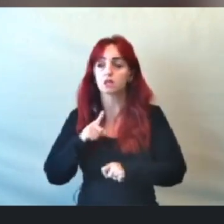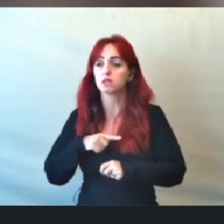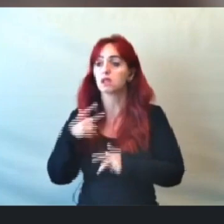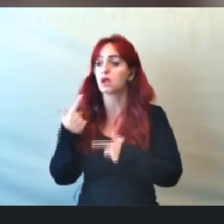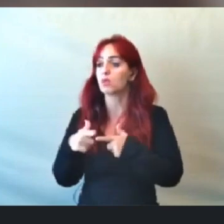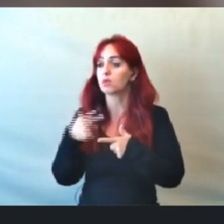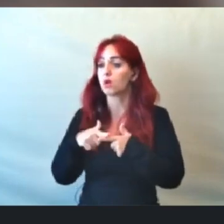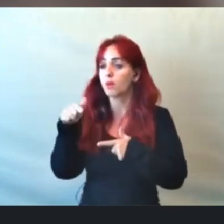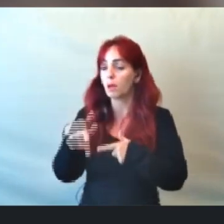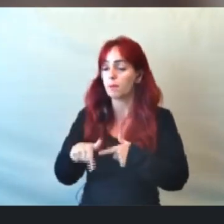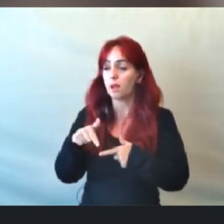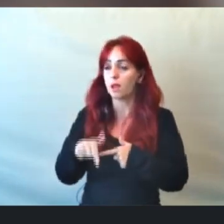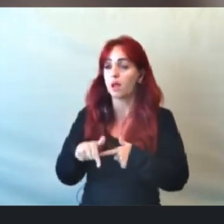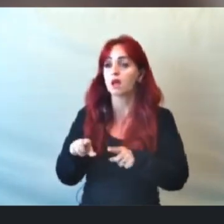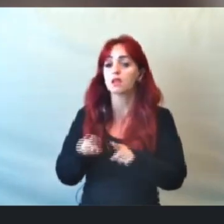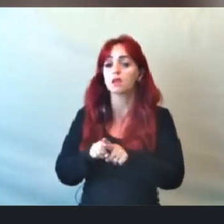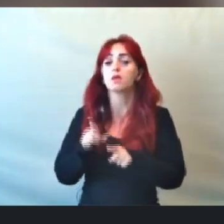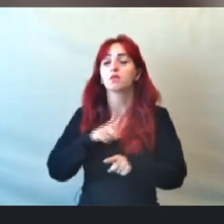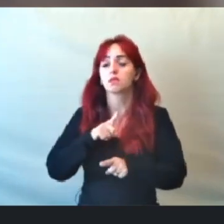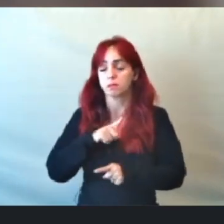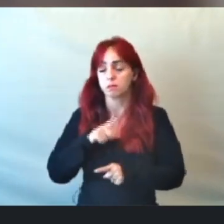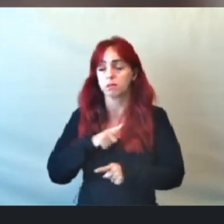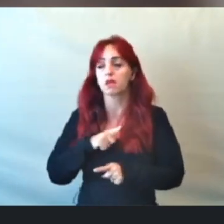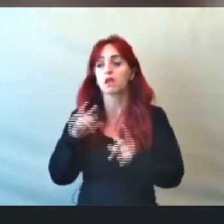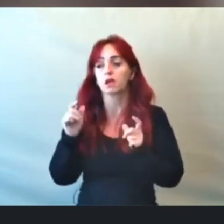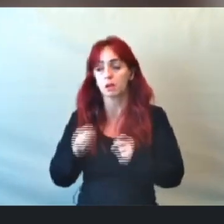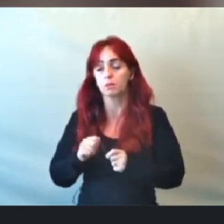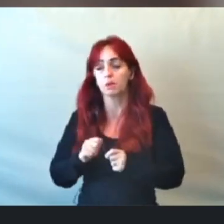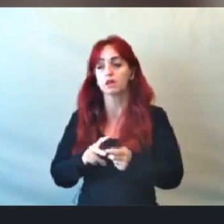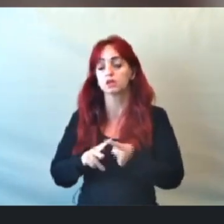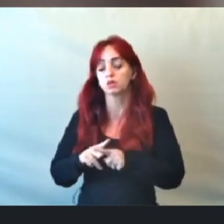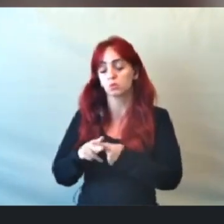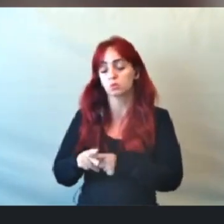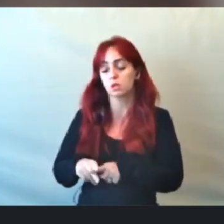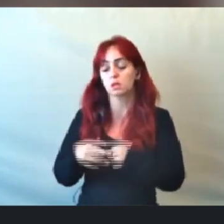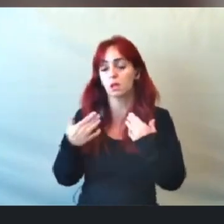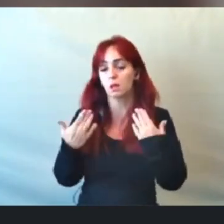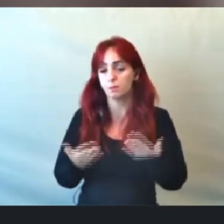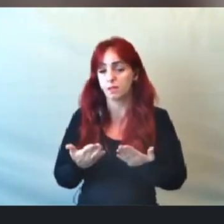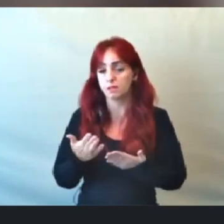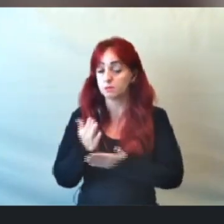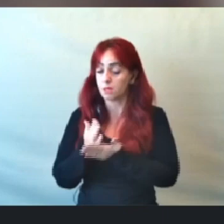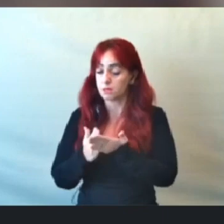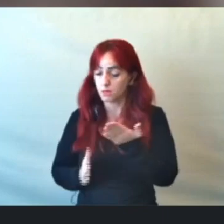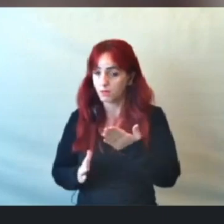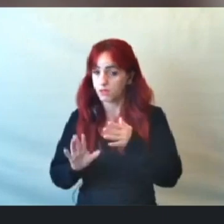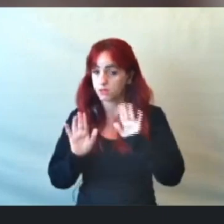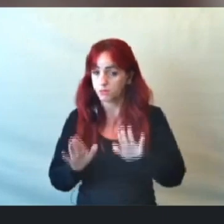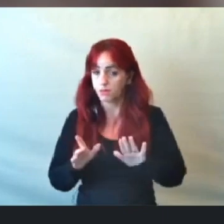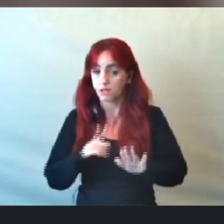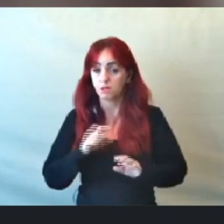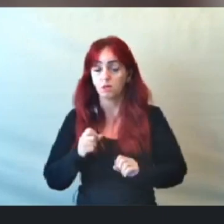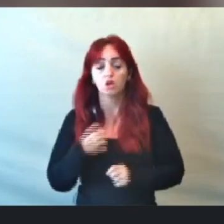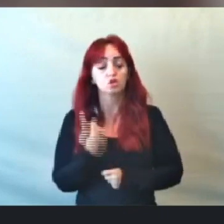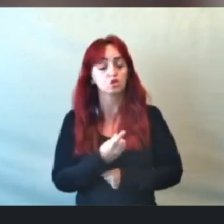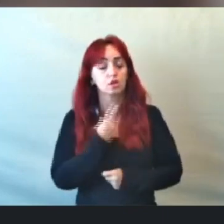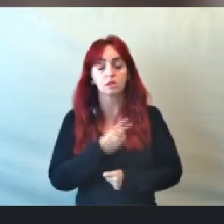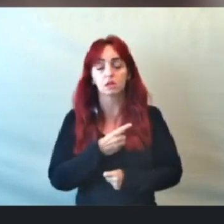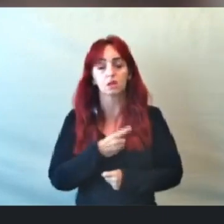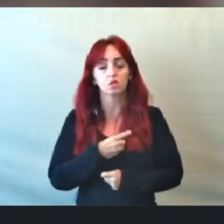Tem, parcialmente. Mas ele é um tratamento que sozinho não vai resolver o problema da Lagoa da